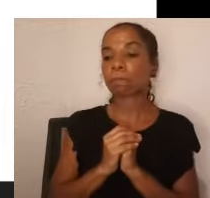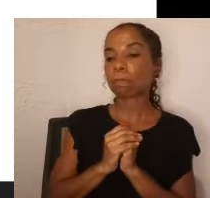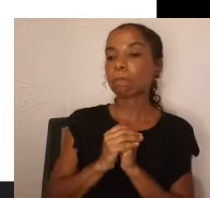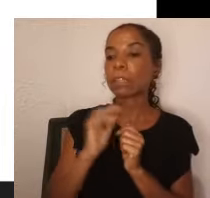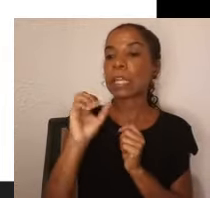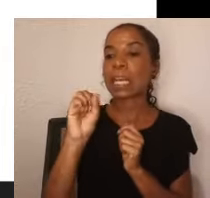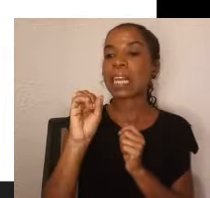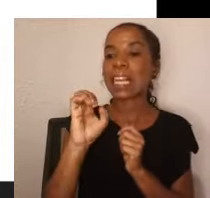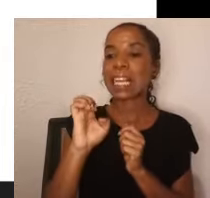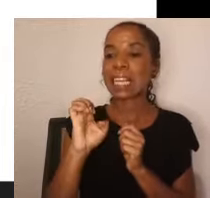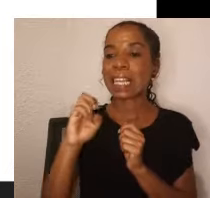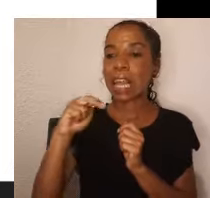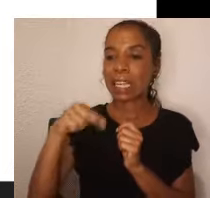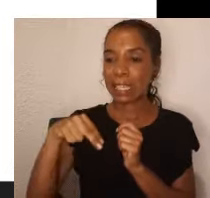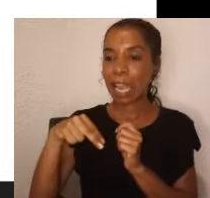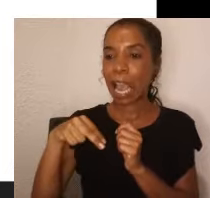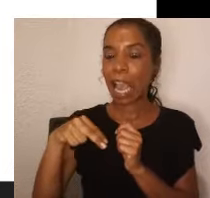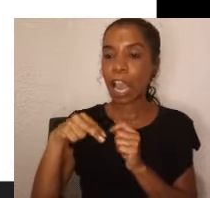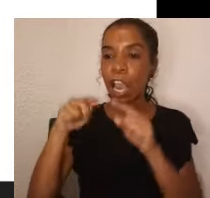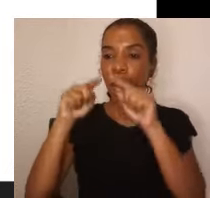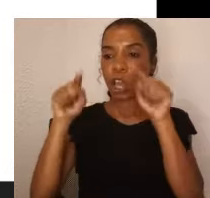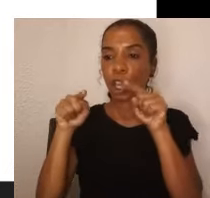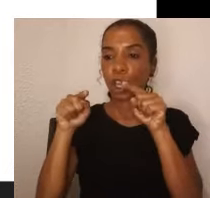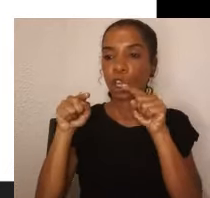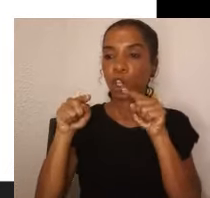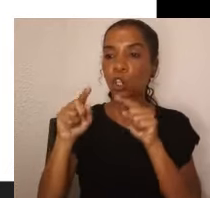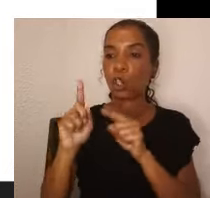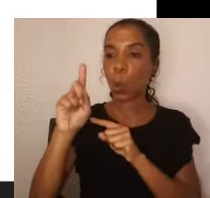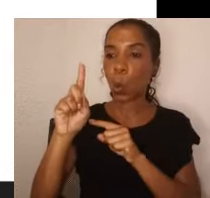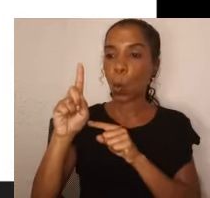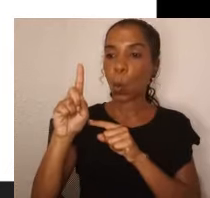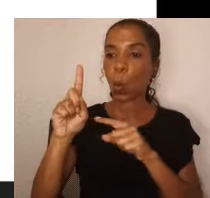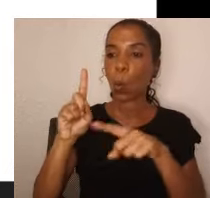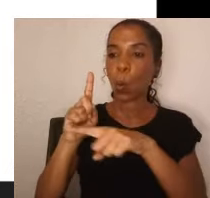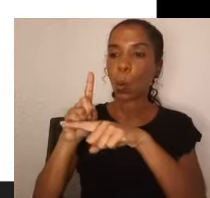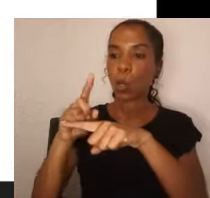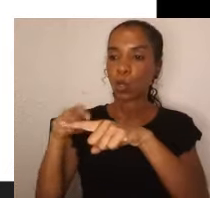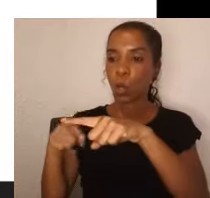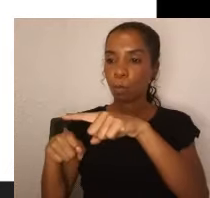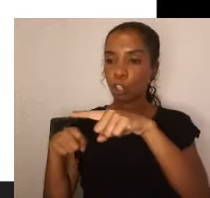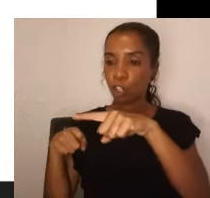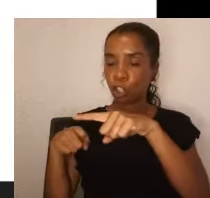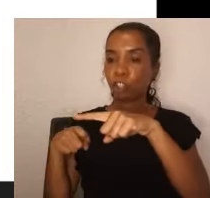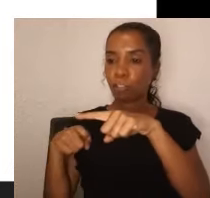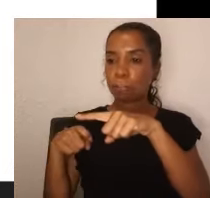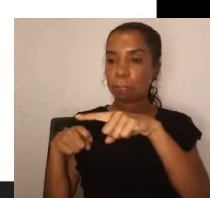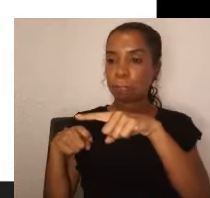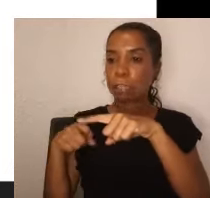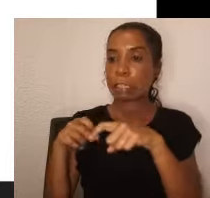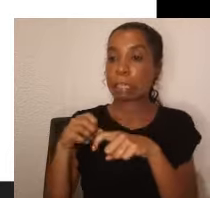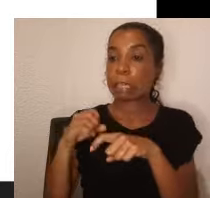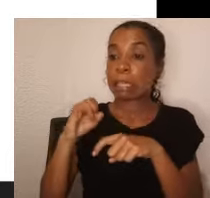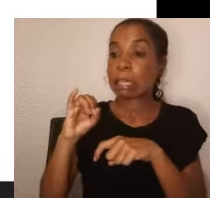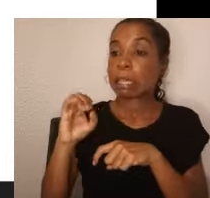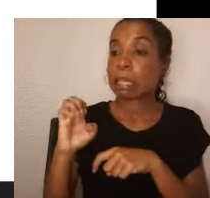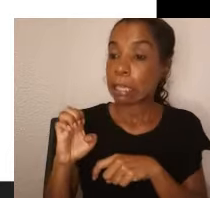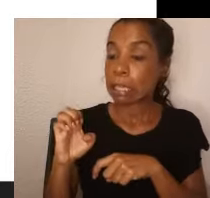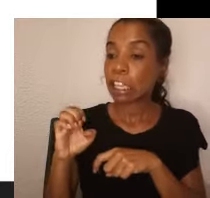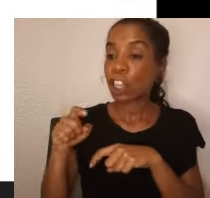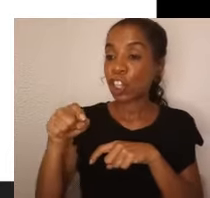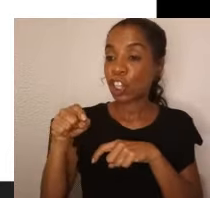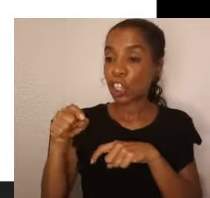ser seno de 1 sobre x, se x for diferente de zero, né? E se x for igual a zero, eu vou